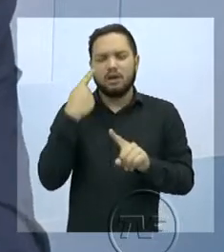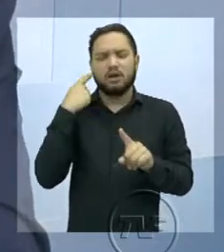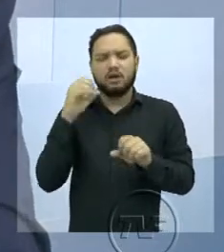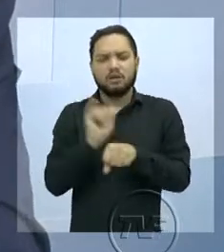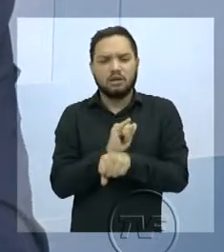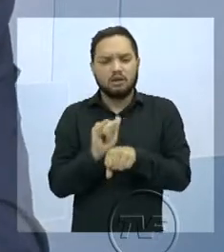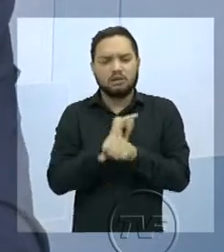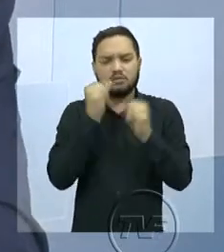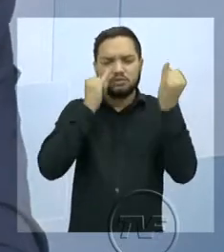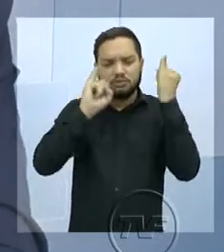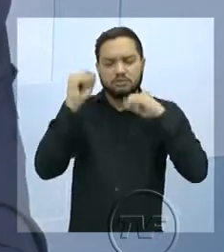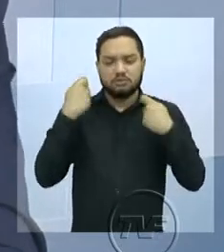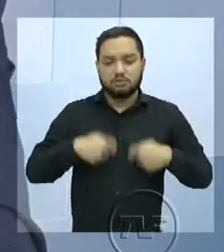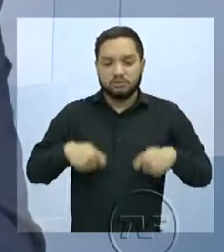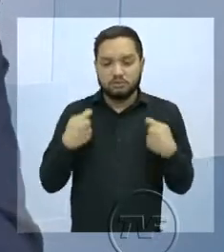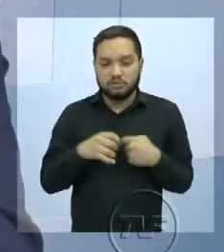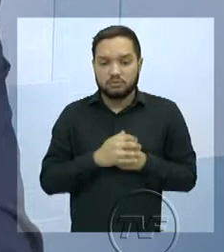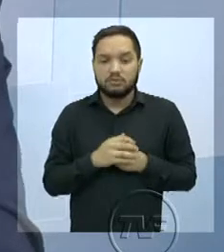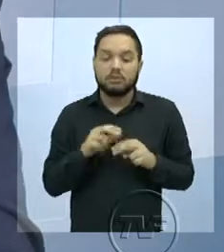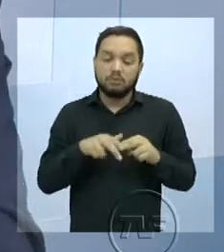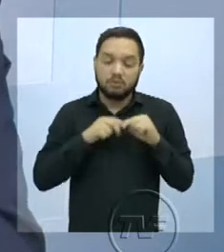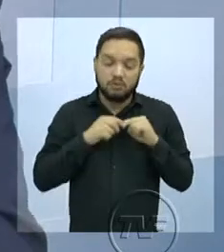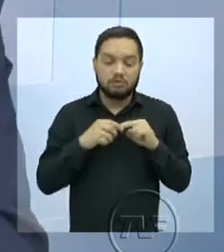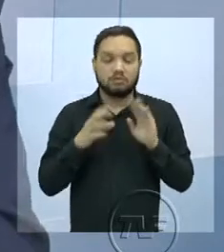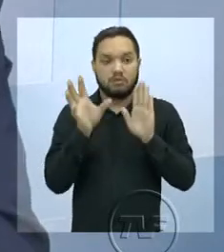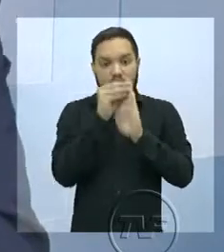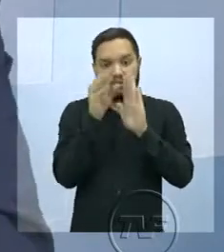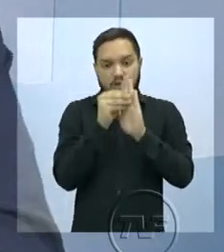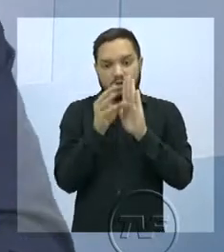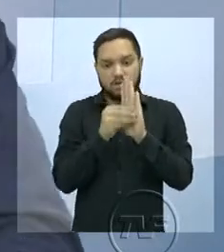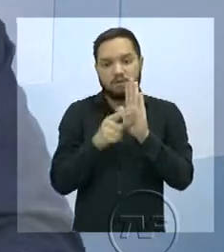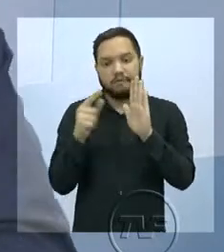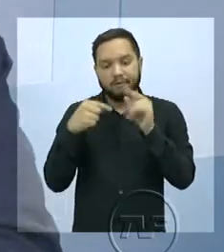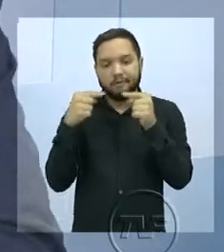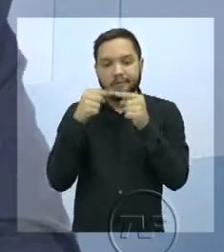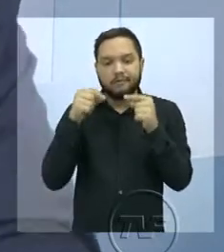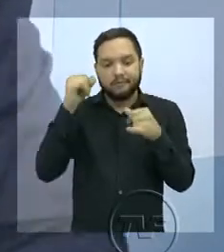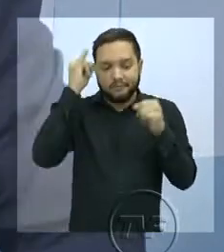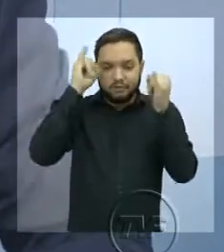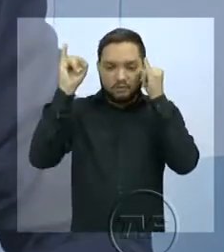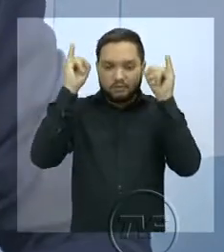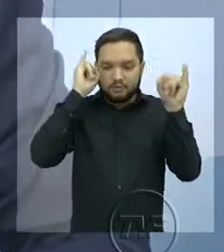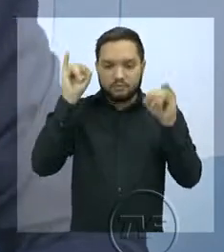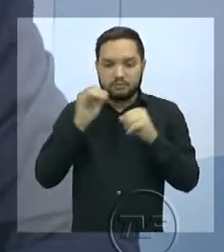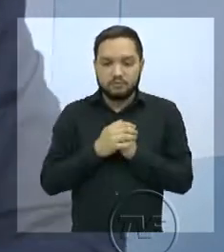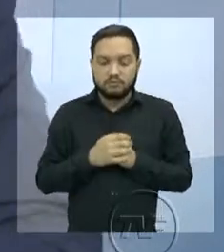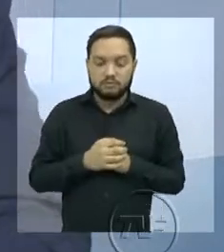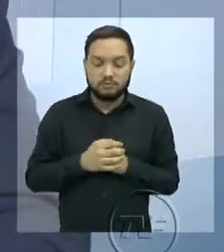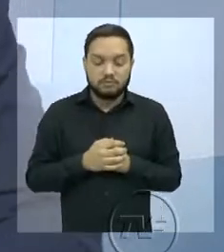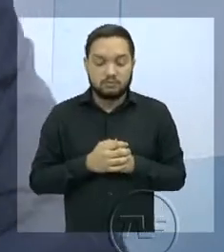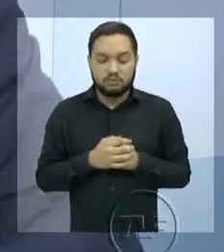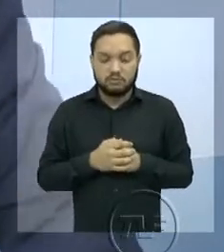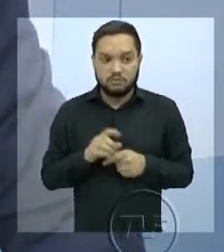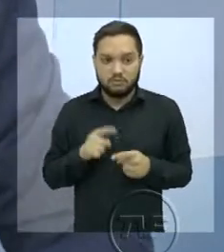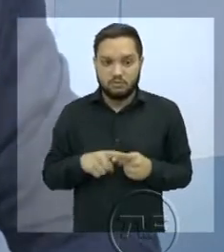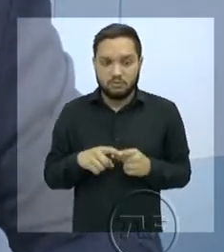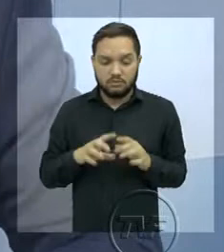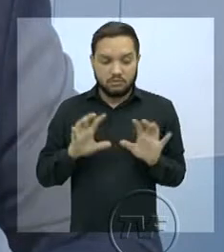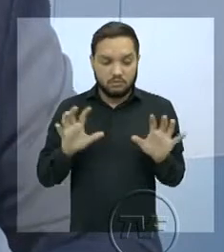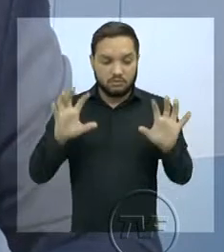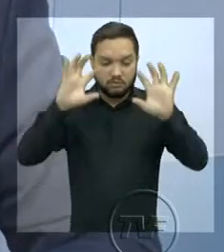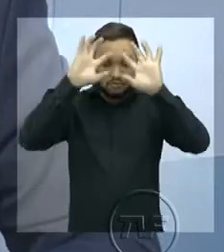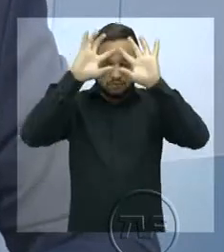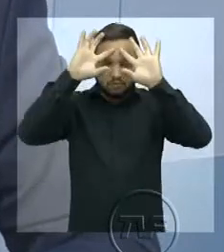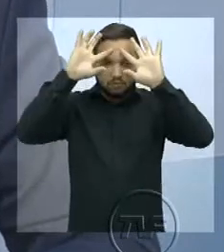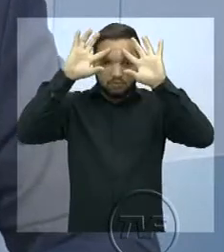nesse sentido, é uma das nossas emendas apenas... Esse conselho, né? Que seria um conselho, dentro de um conselho da cidade, permanente, né? Do Código da Cidade. Vai ter um conselho permanente